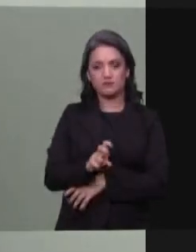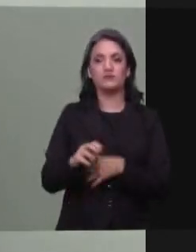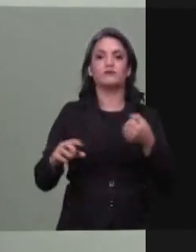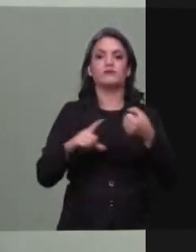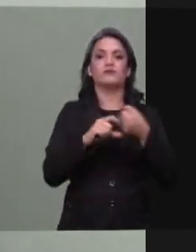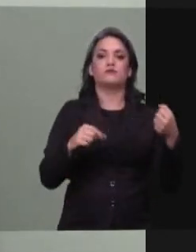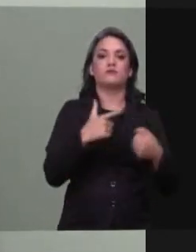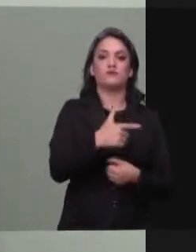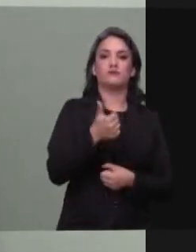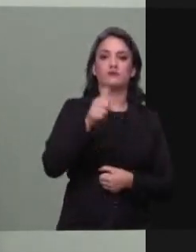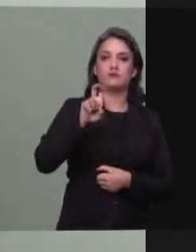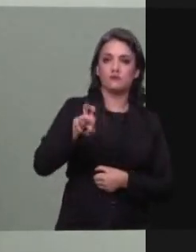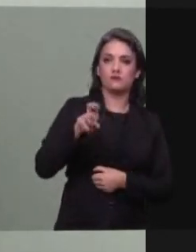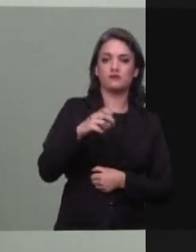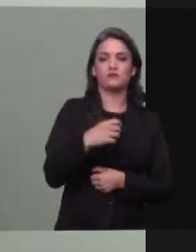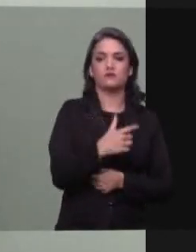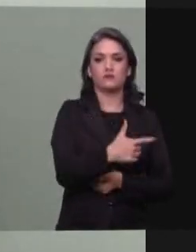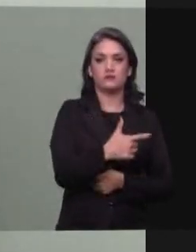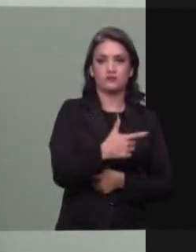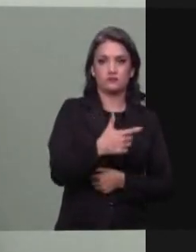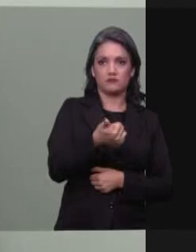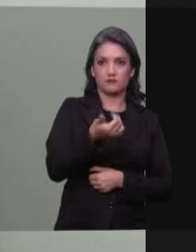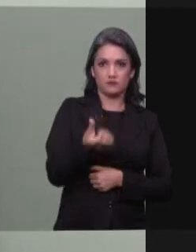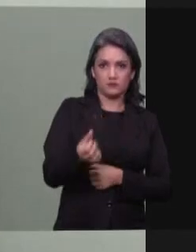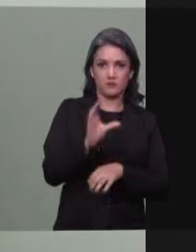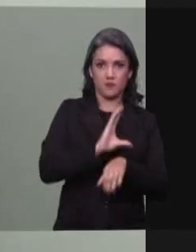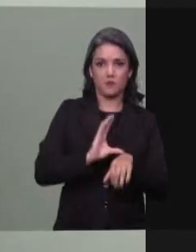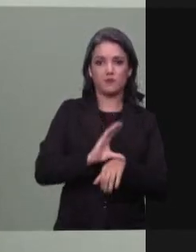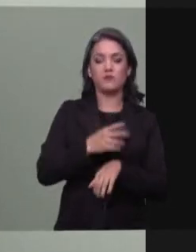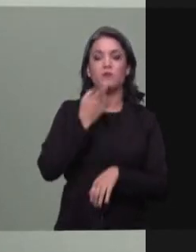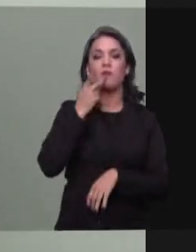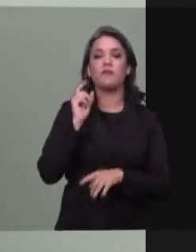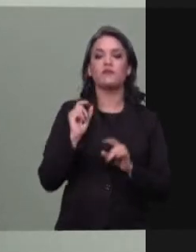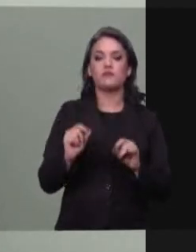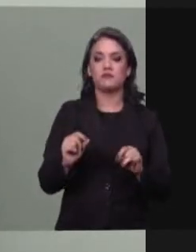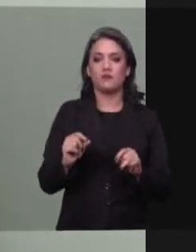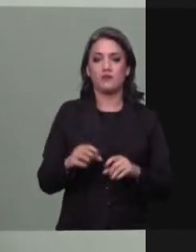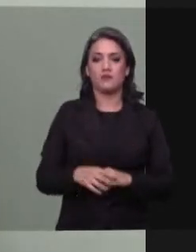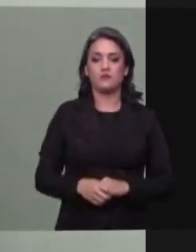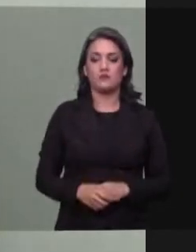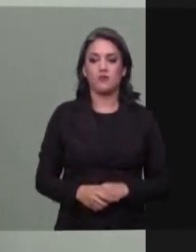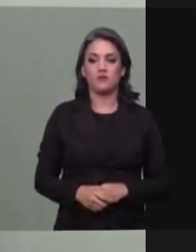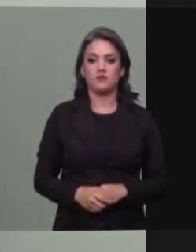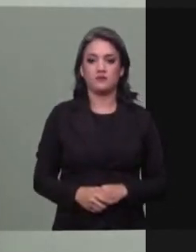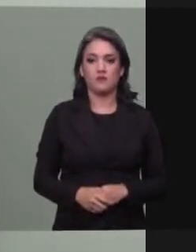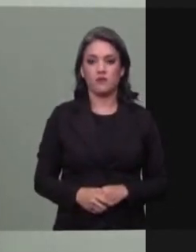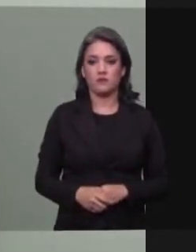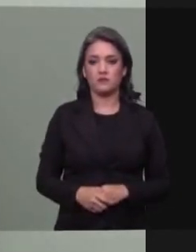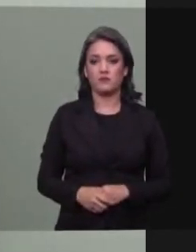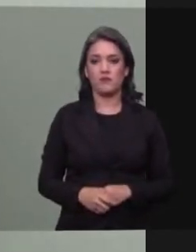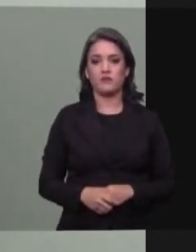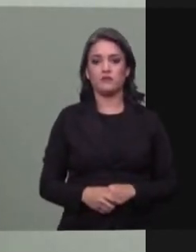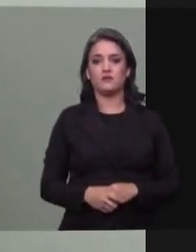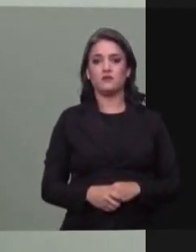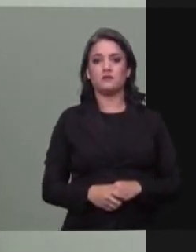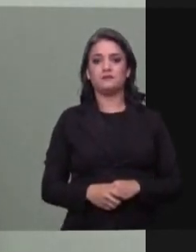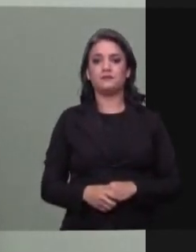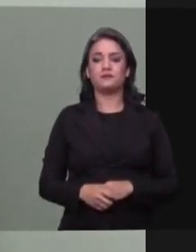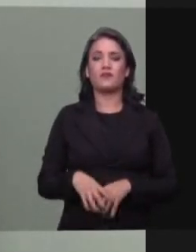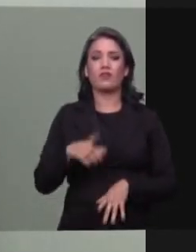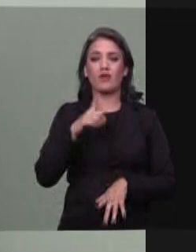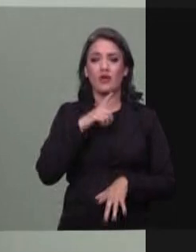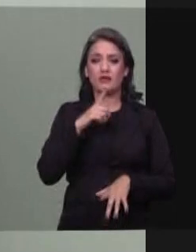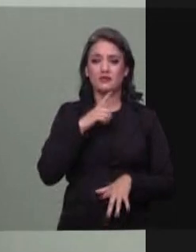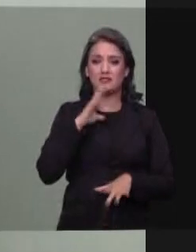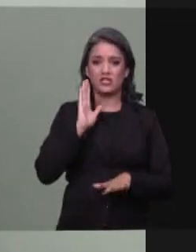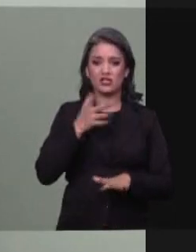artigos 215 e 216 da Constituição, considerando que cortar-se temporalmente com um marco